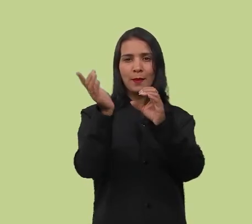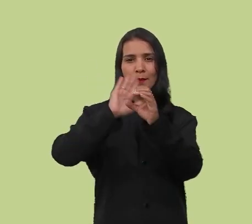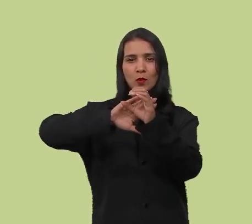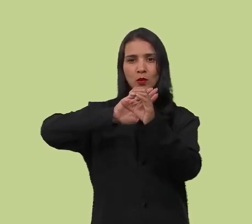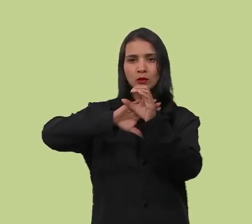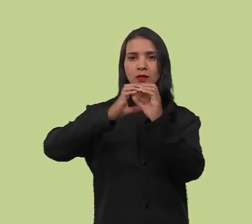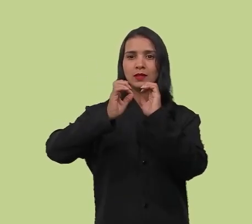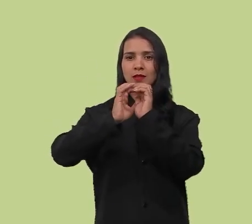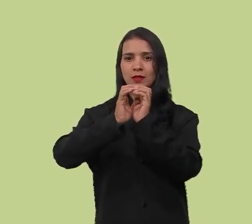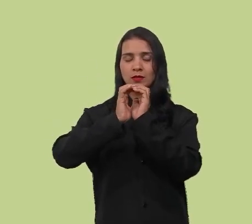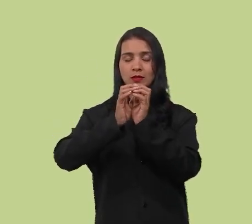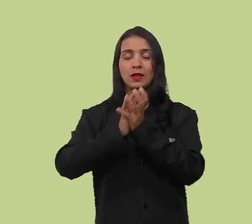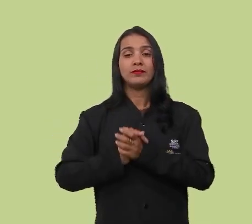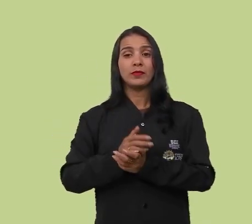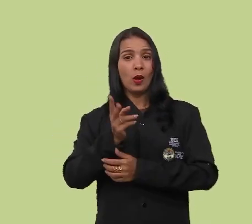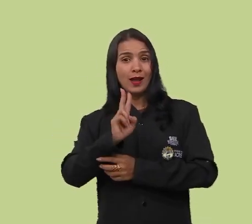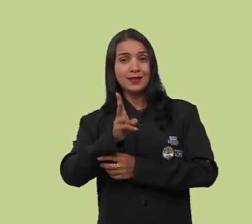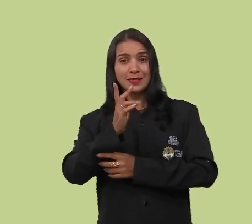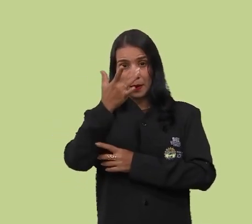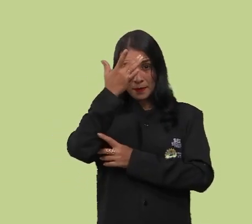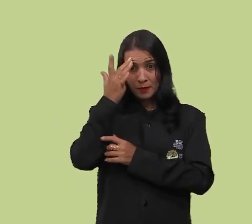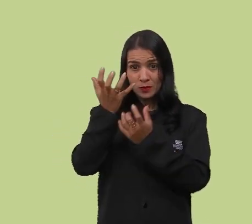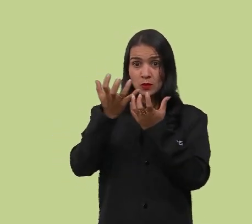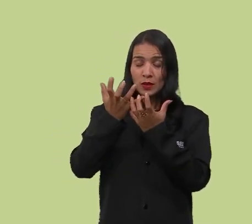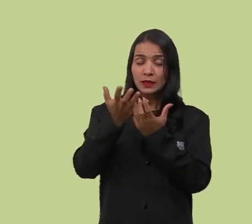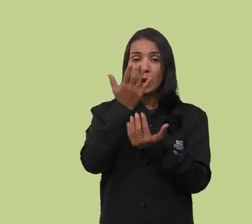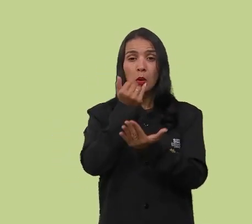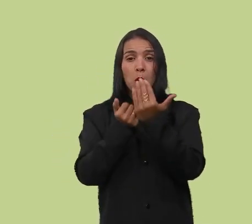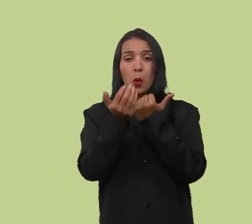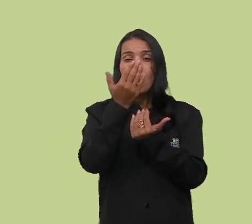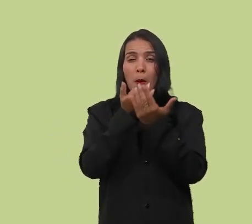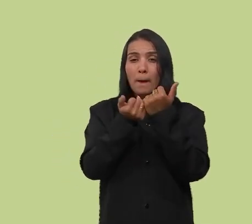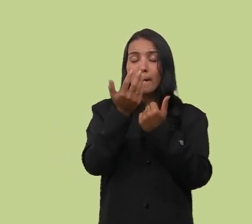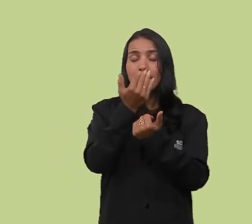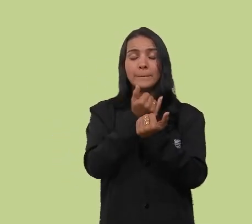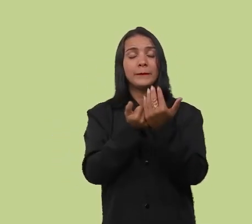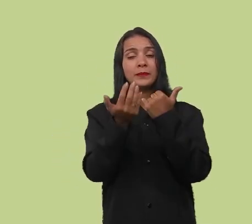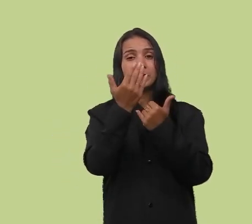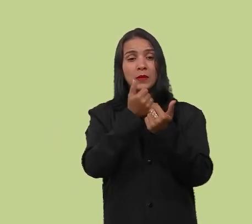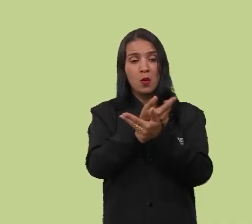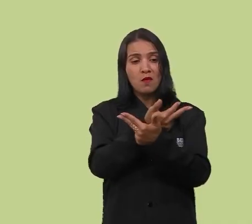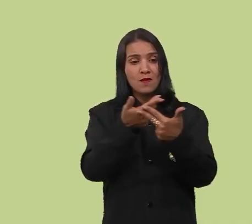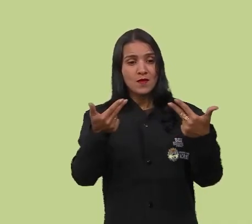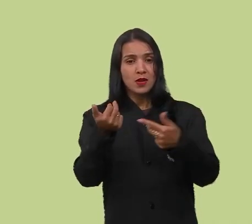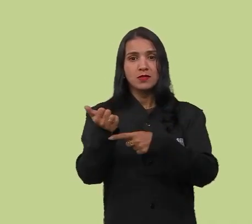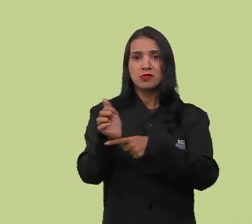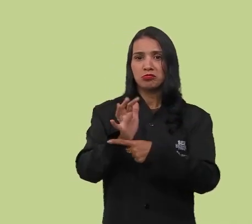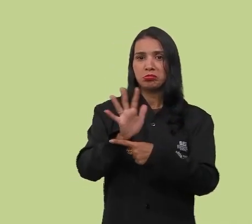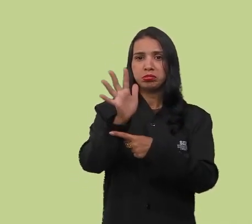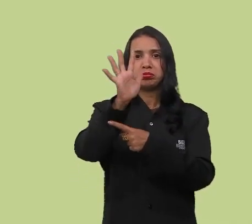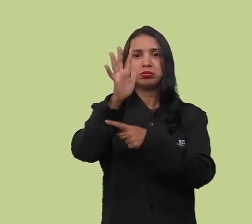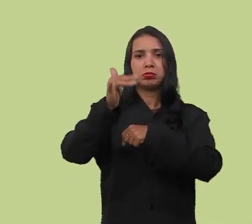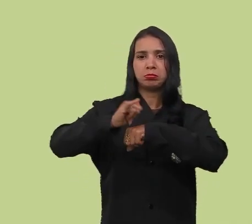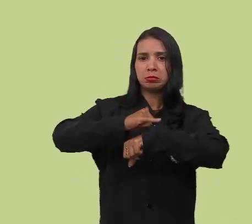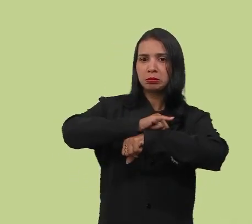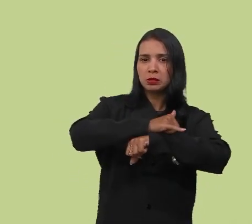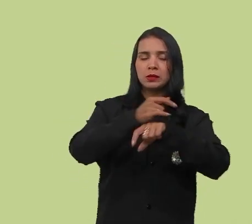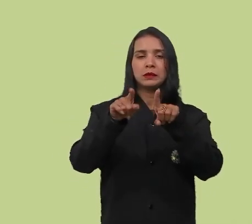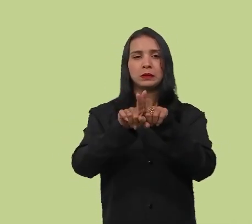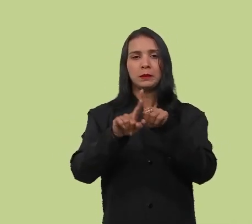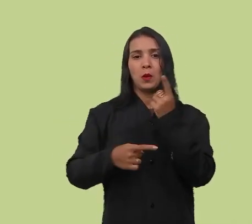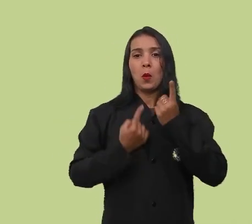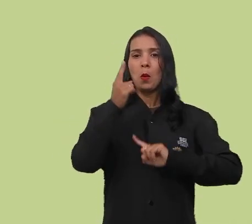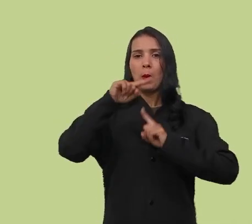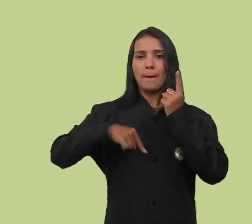alimentos ricos em gordura, e isso faz também com que o nosso metabolismo, ele diminua. Né? E, ao longo do tempo,